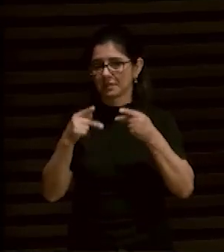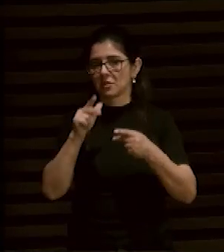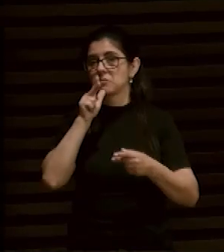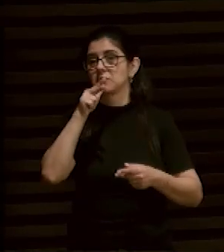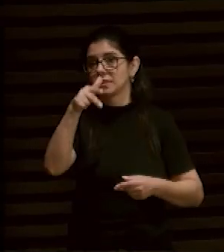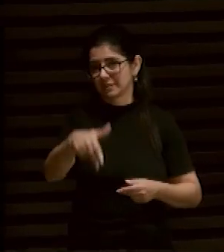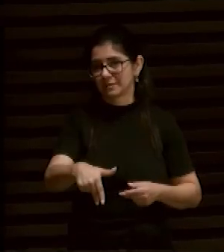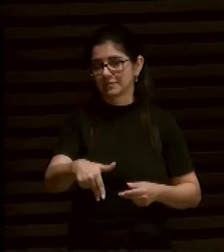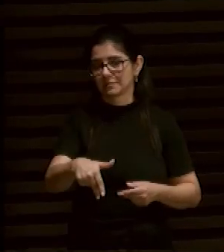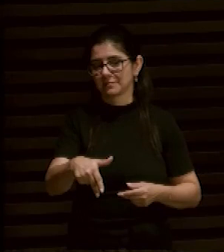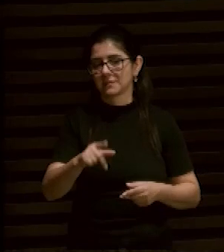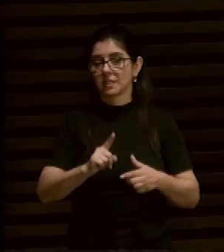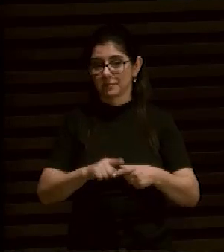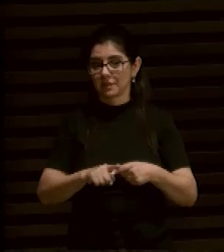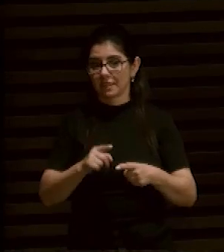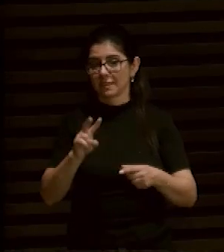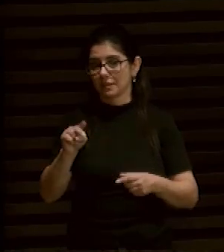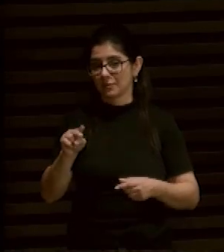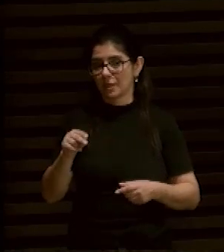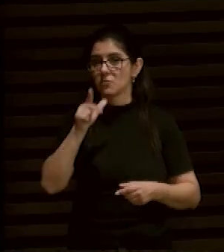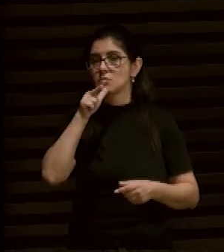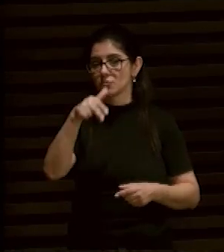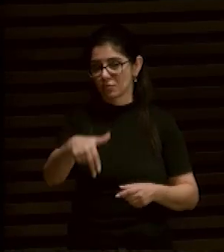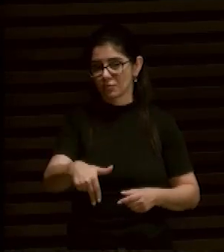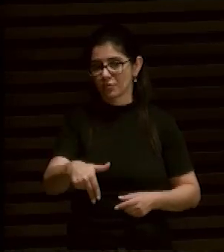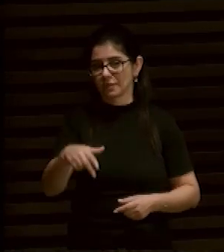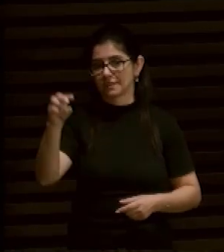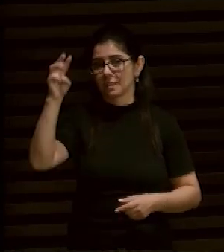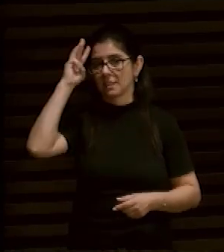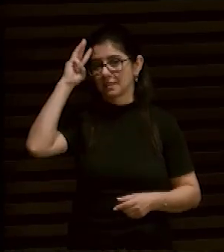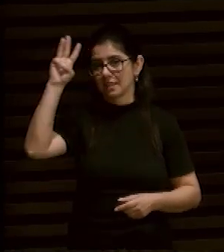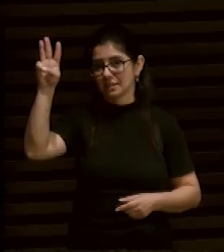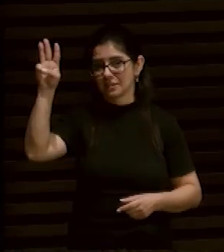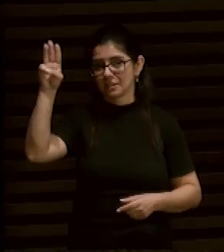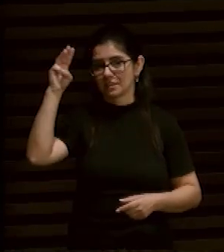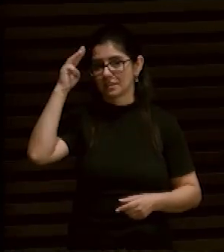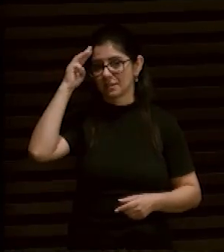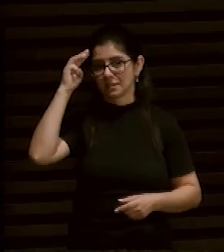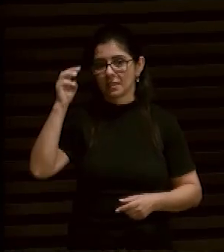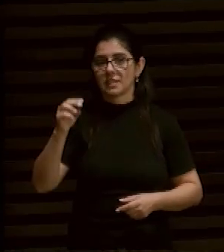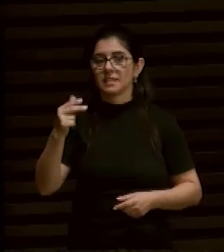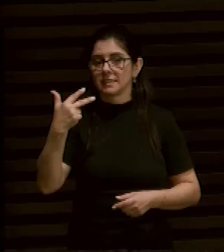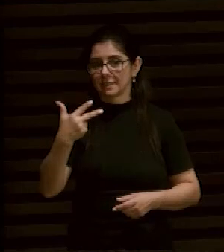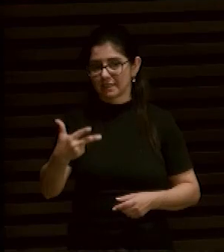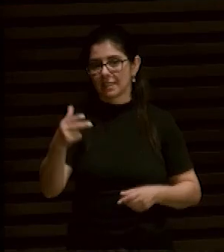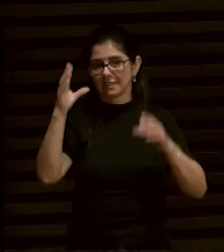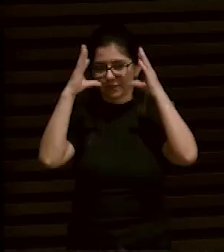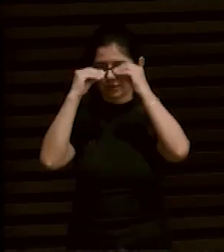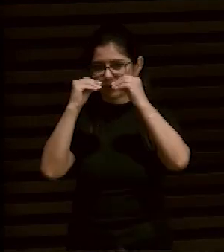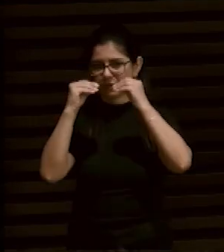Jonas. Porque assim como esteve Jonas 3 dias e 3 noites no ventre do grande